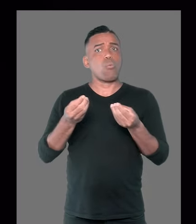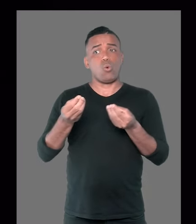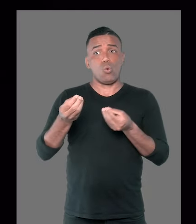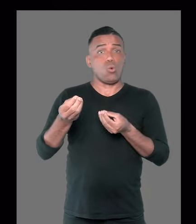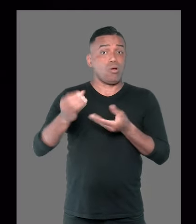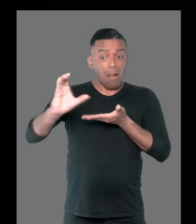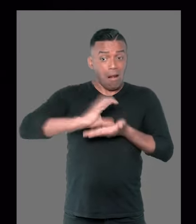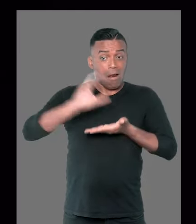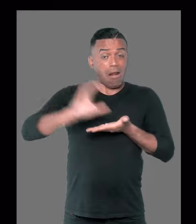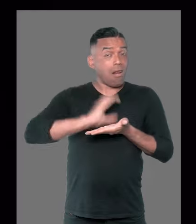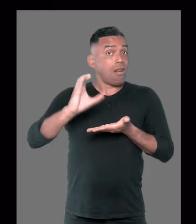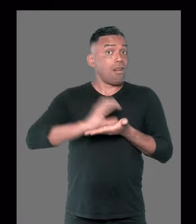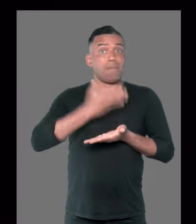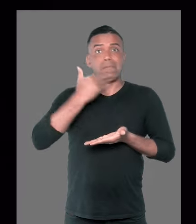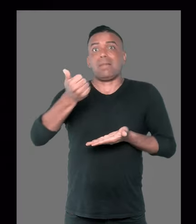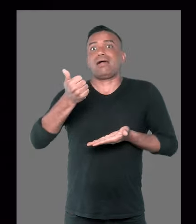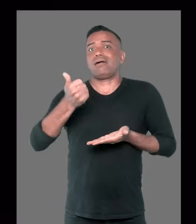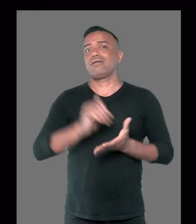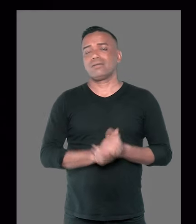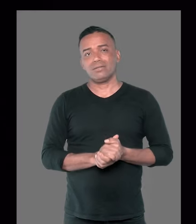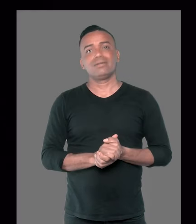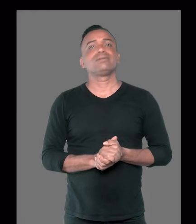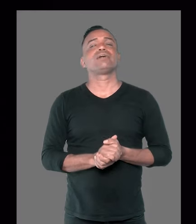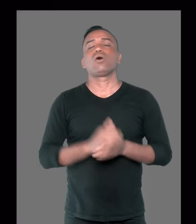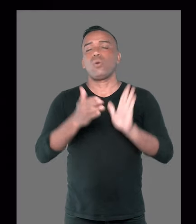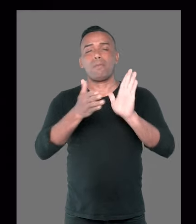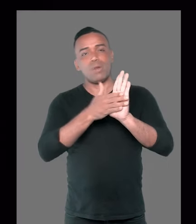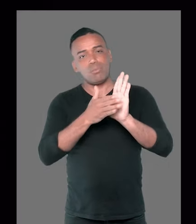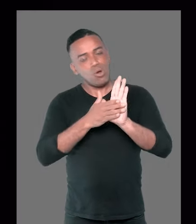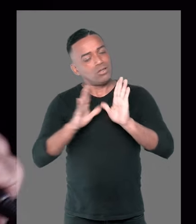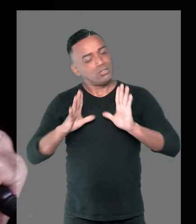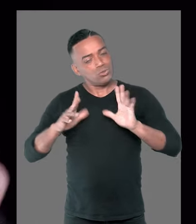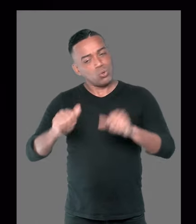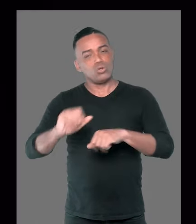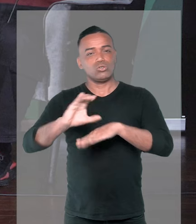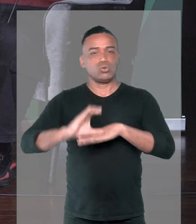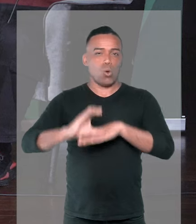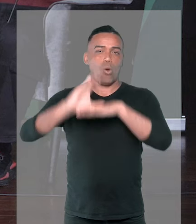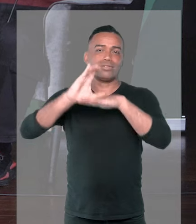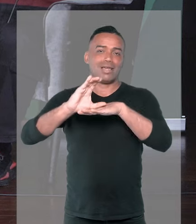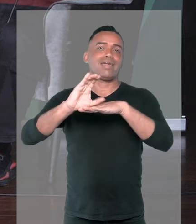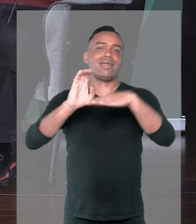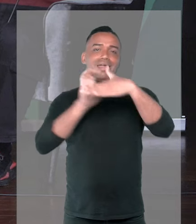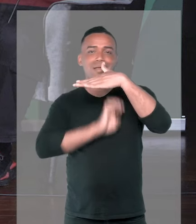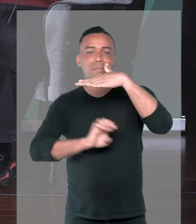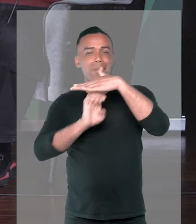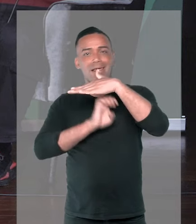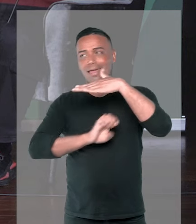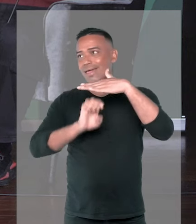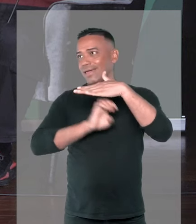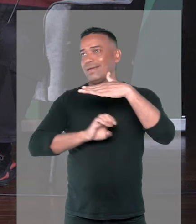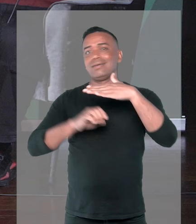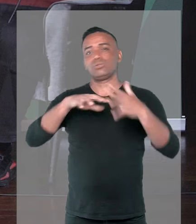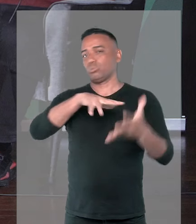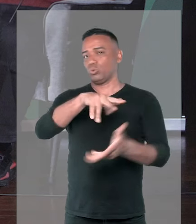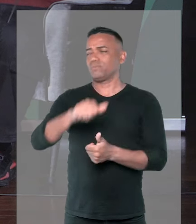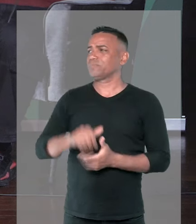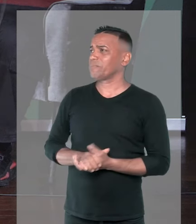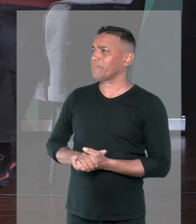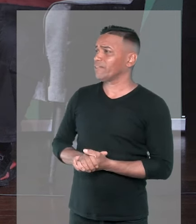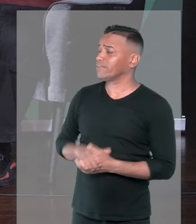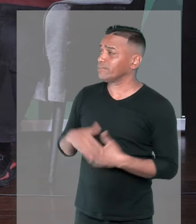retorno essa agenda está em todos os conselhos de qualquer empresa que tenha um conselho no mundo no momento mas